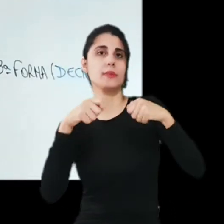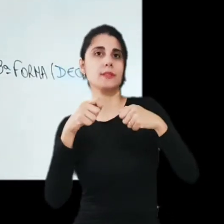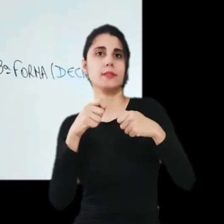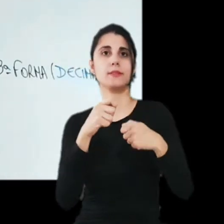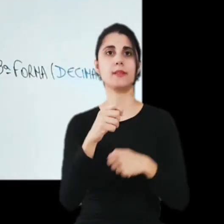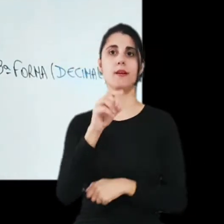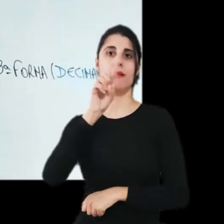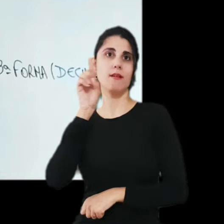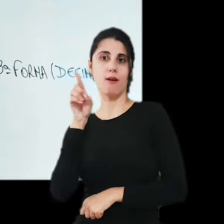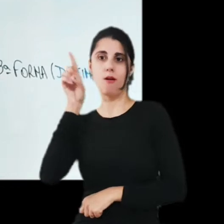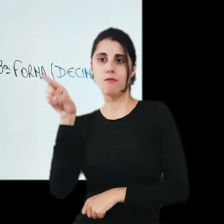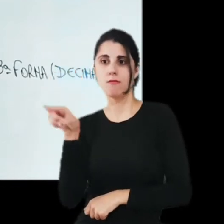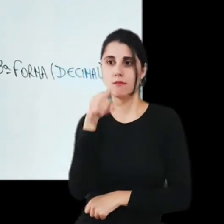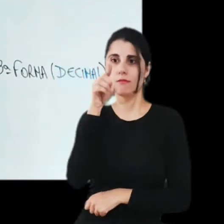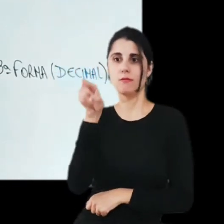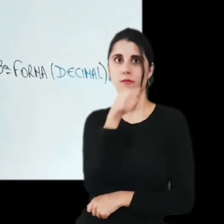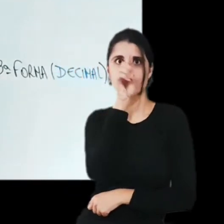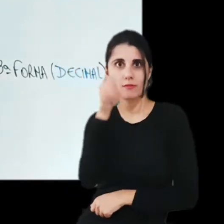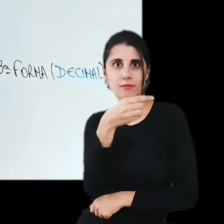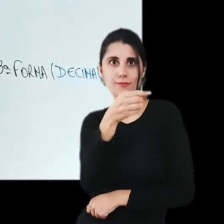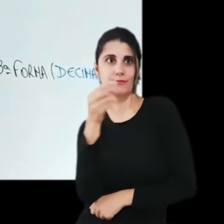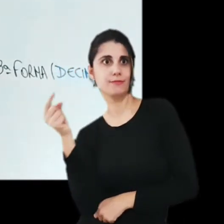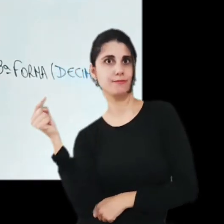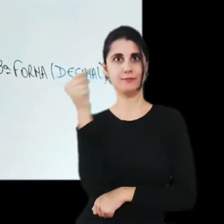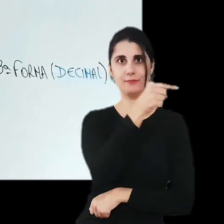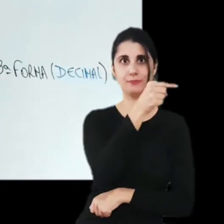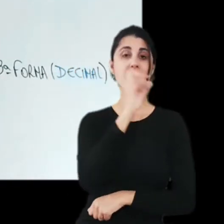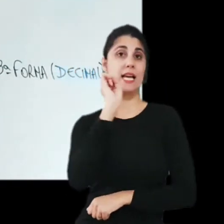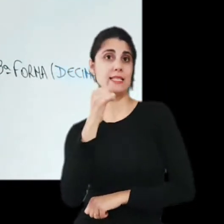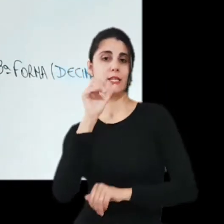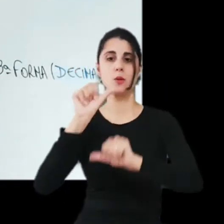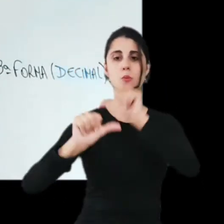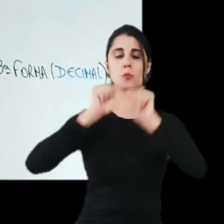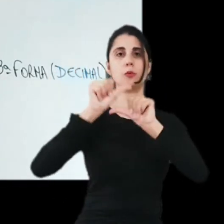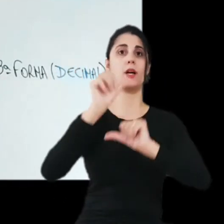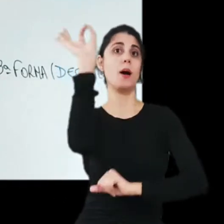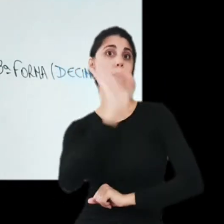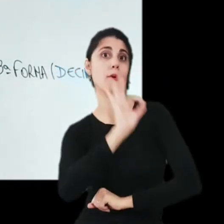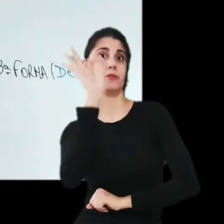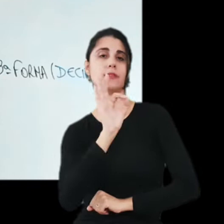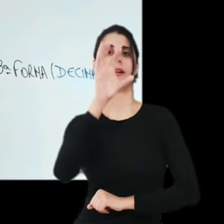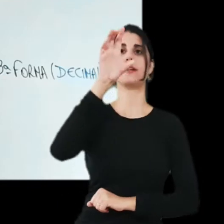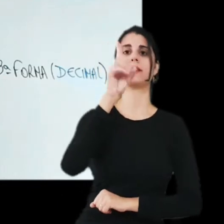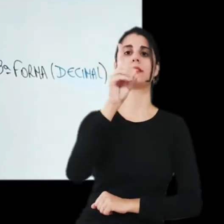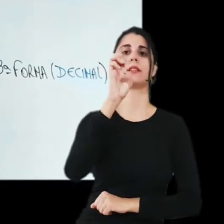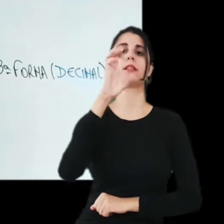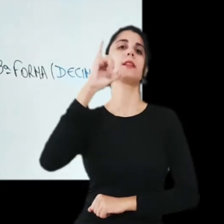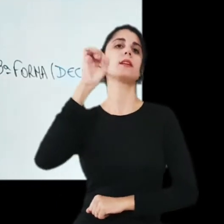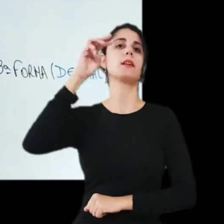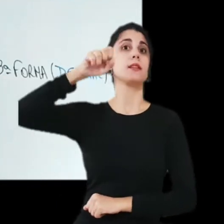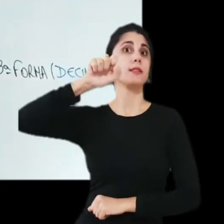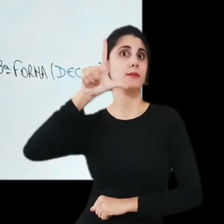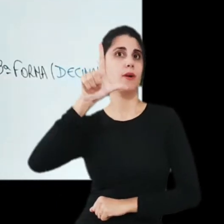2 casas para a esquerda. Se você quiser transformar porcentagem em decimal, é só